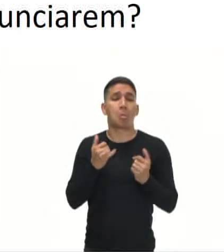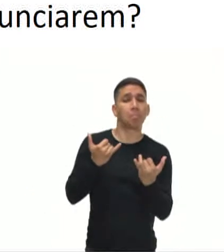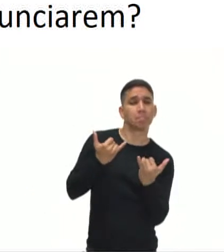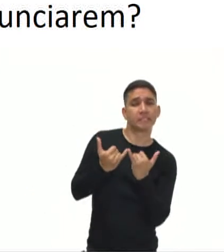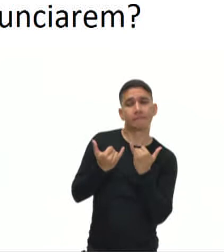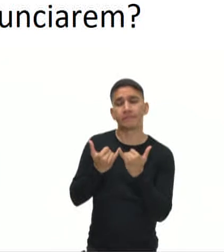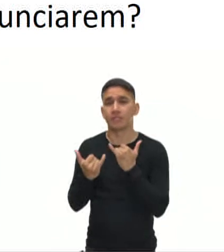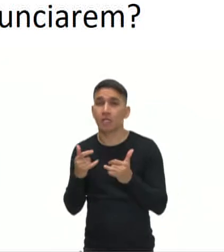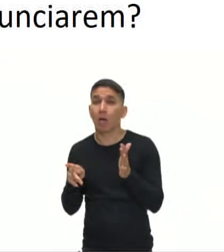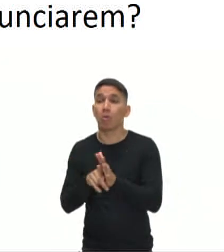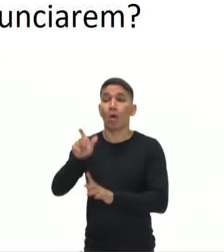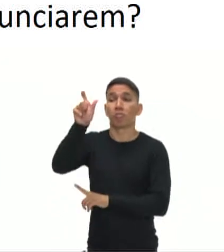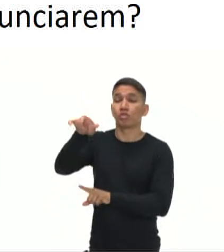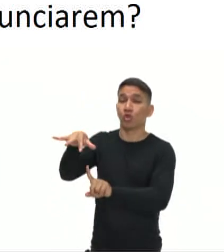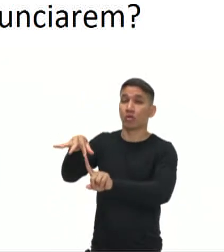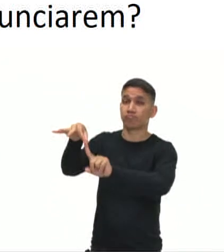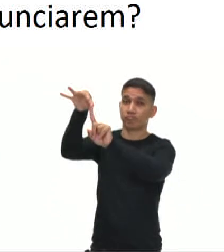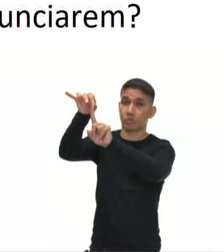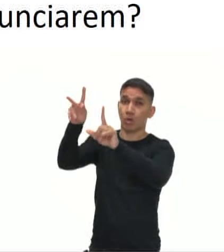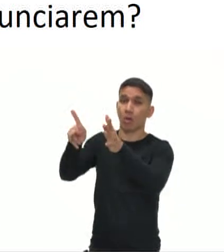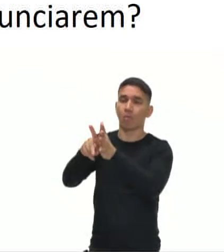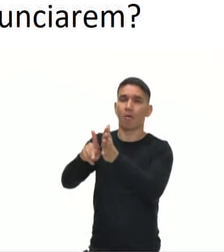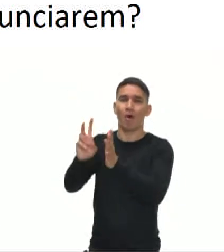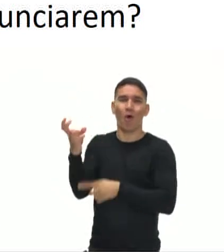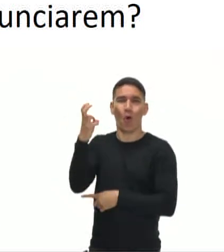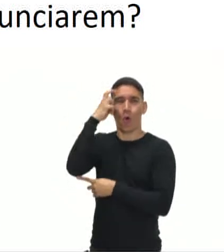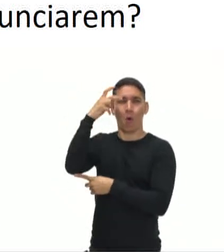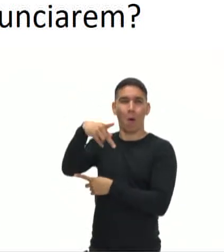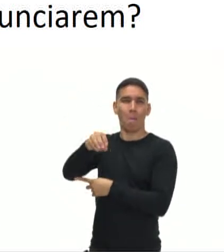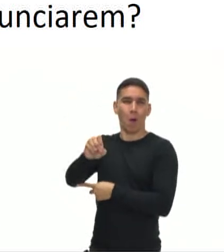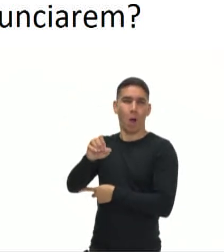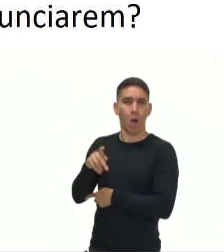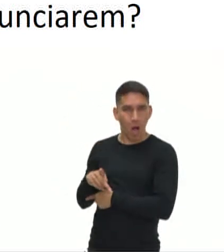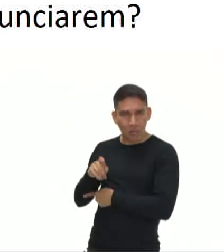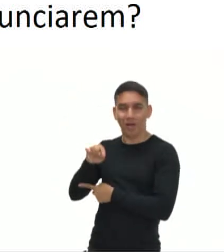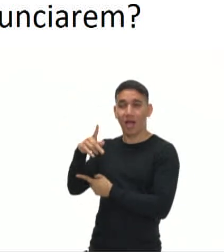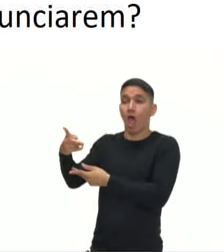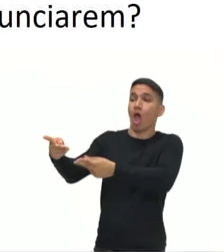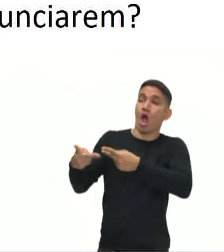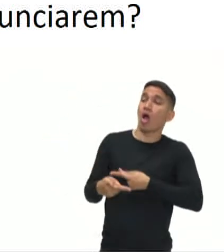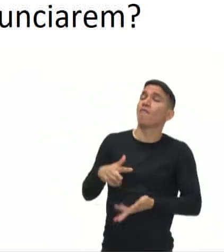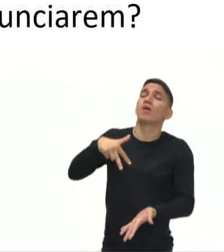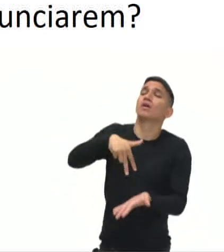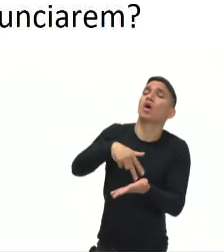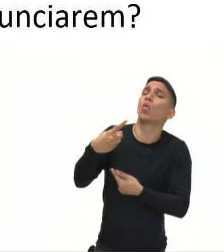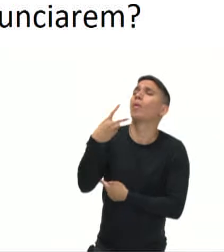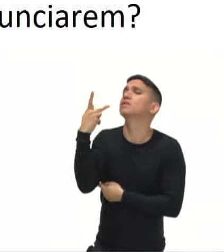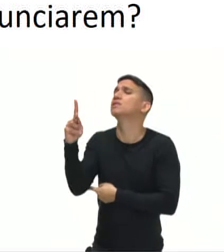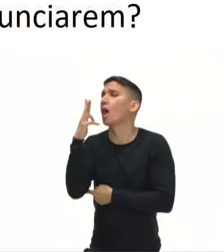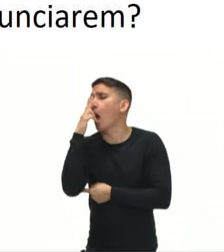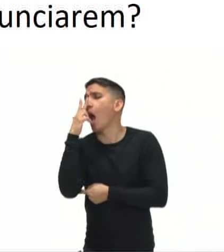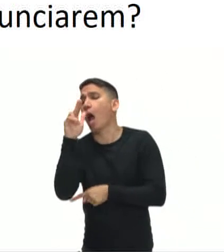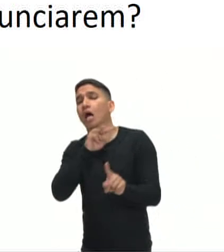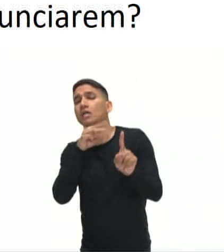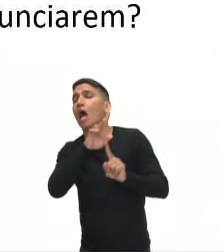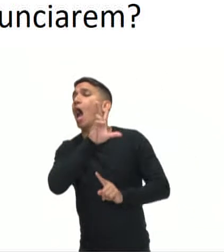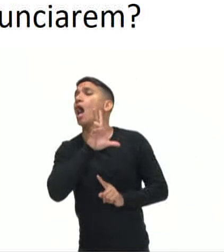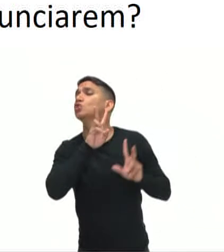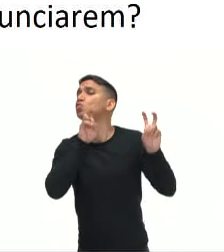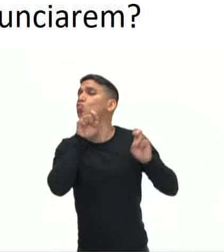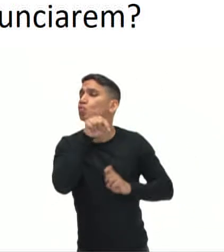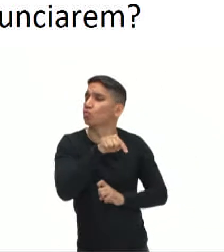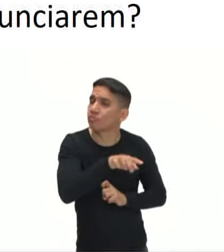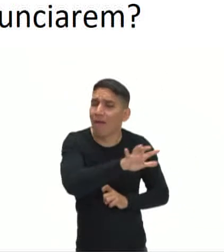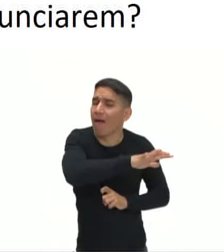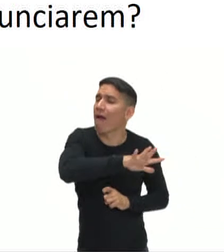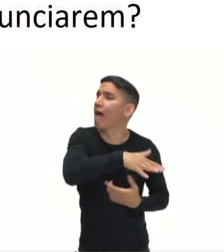que celebridades da cultura pop, por exemplo, são convidadas a se pronunciar sobre o que pensam a respeito